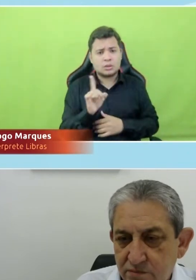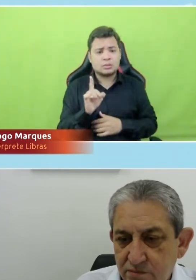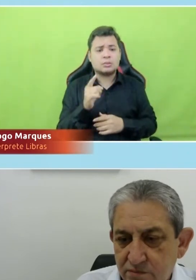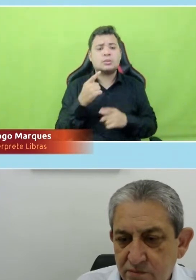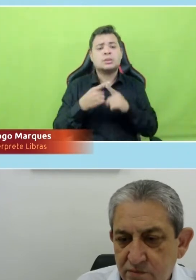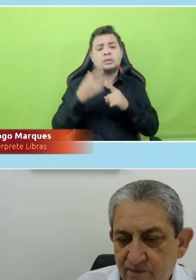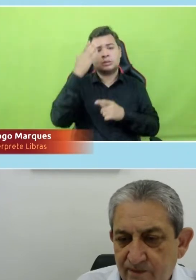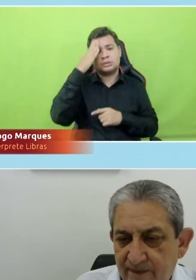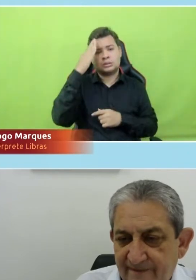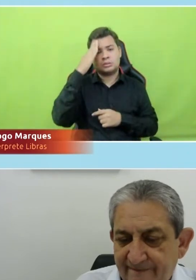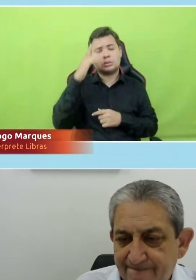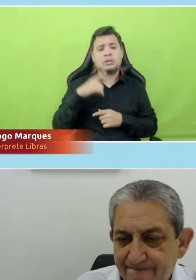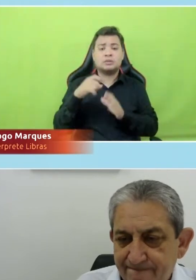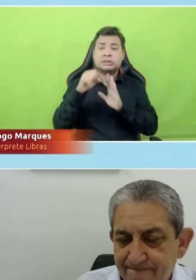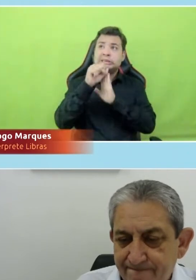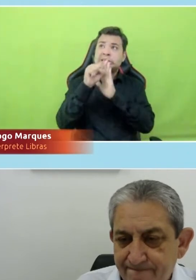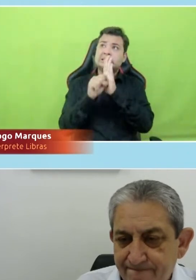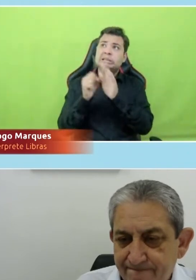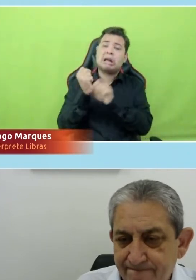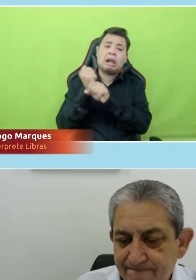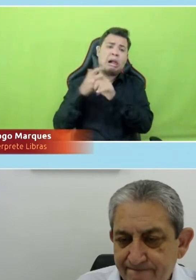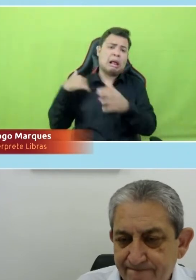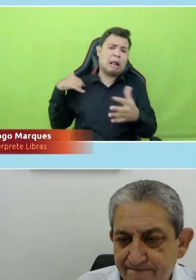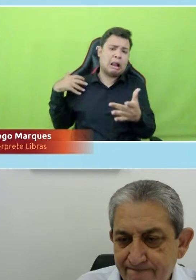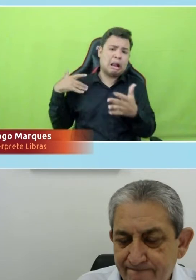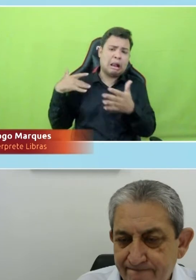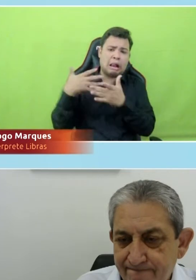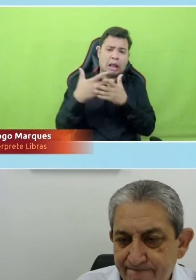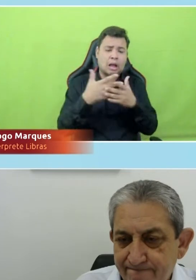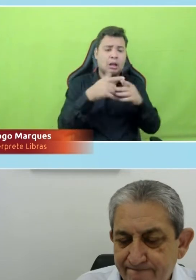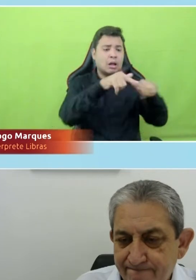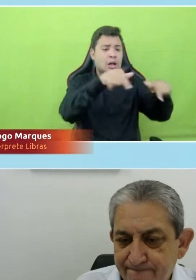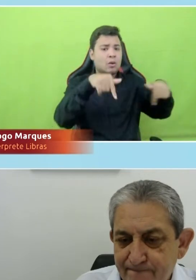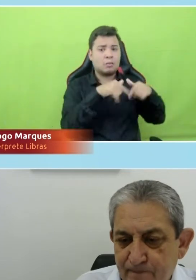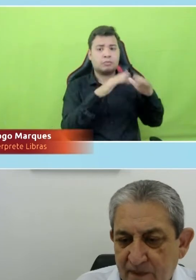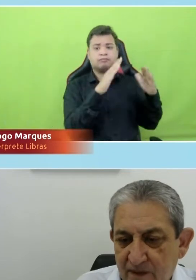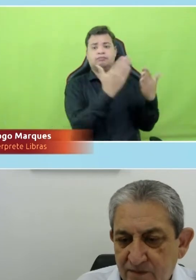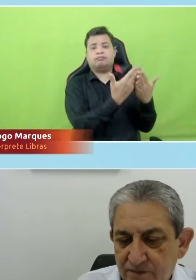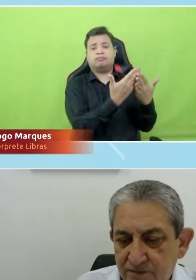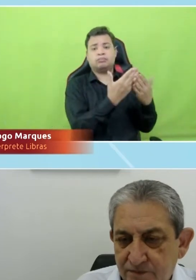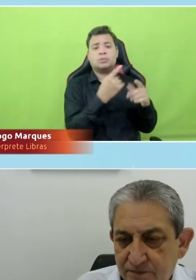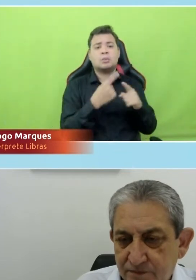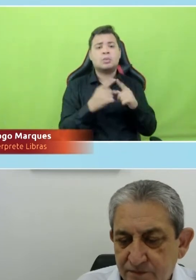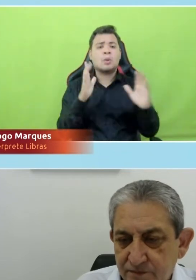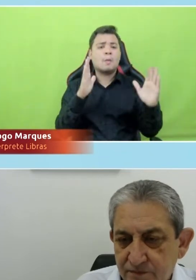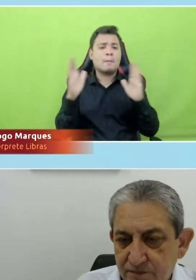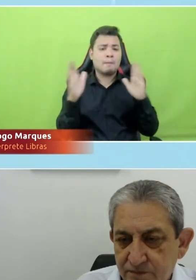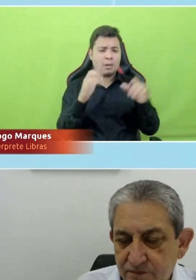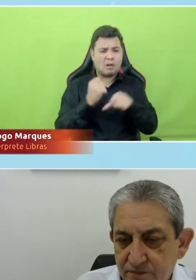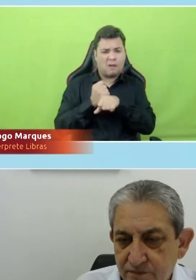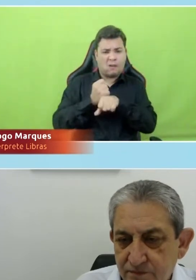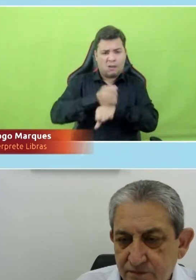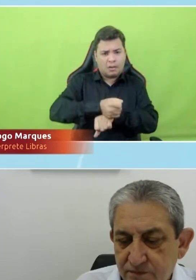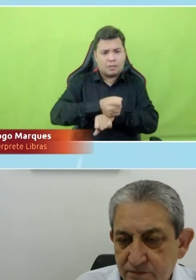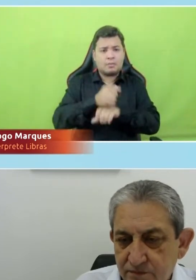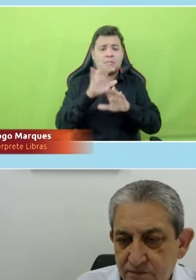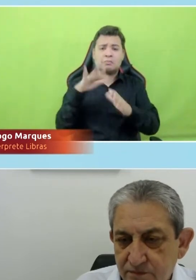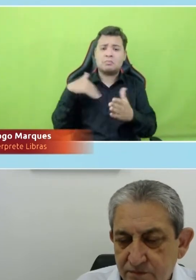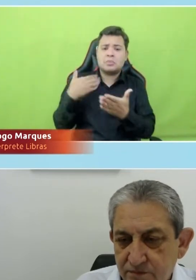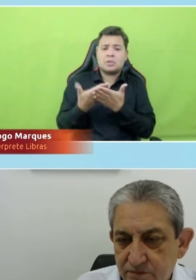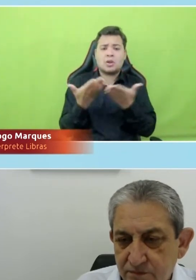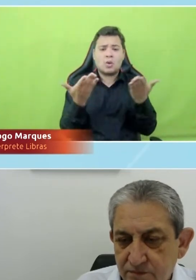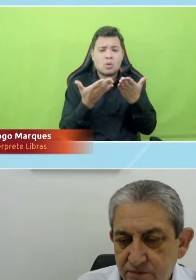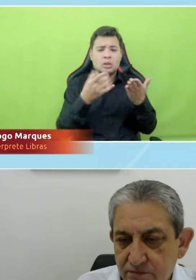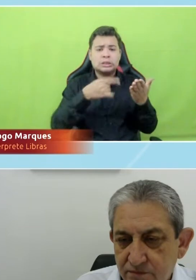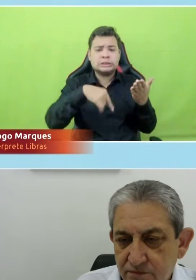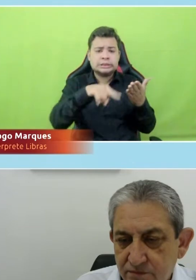durante séculos por causa do período escravocrata, muitas vezes até hoje mantém ainda um desenvolvimento um pouco mais complicado, né, precisam